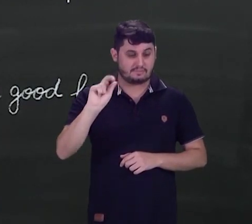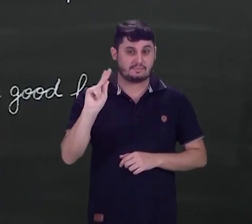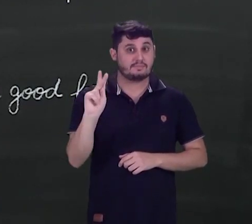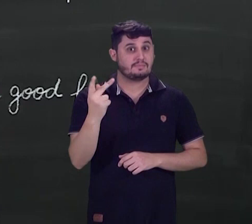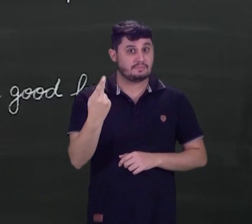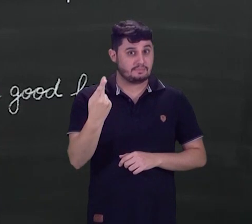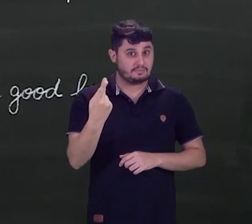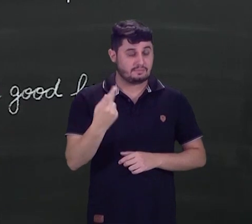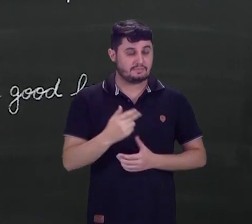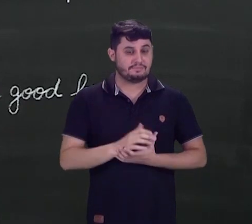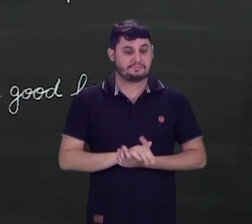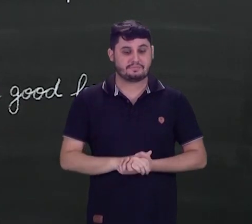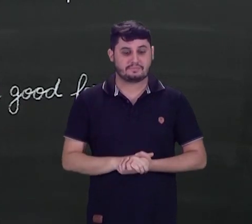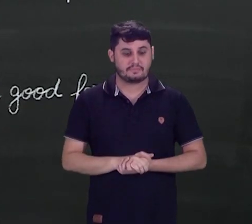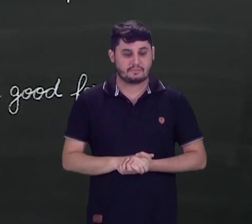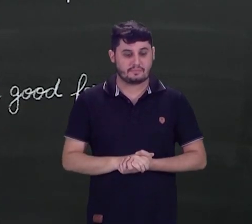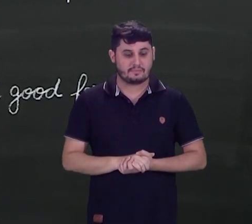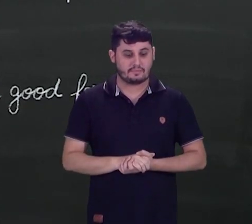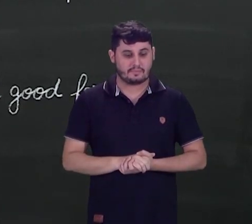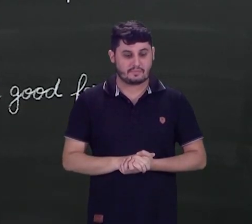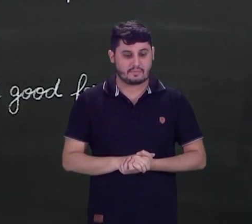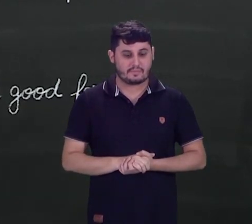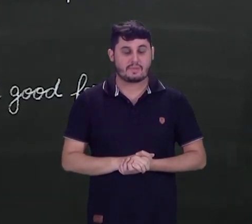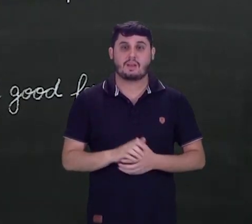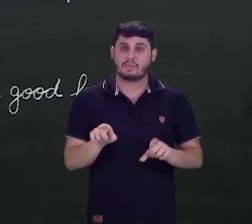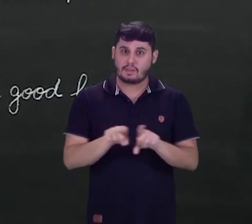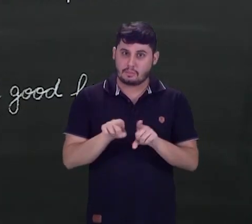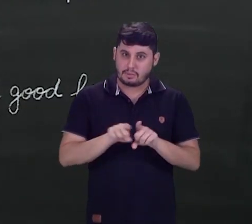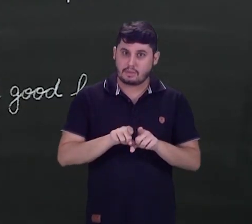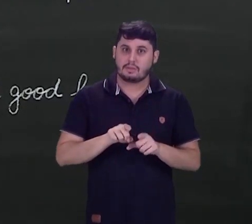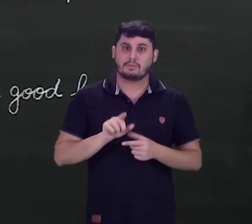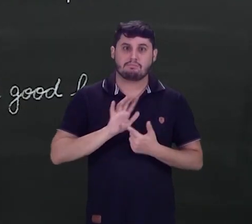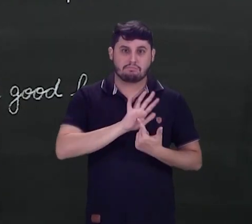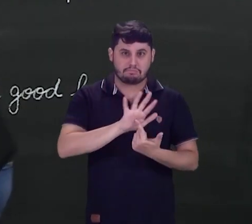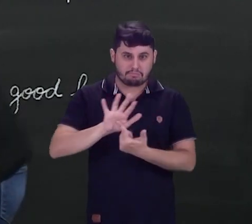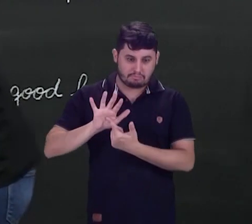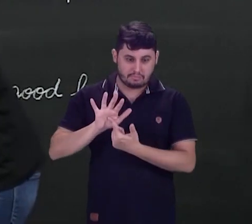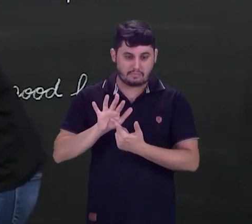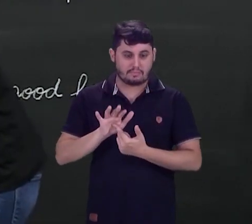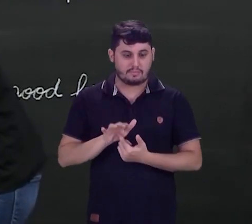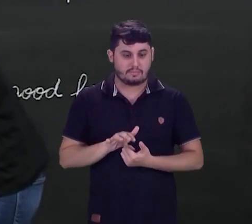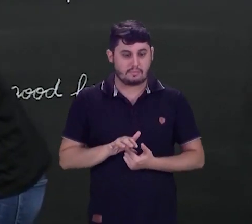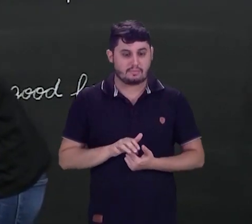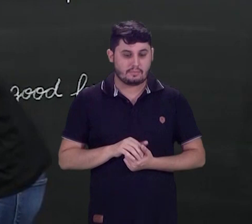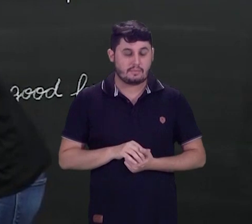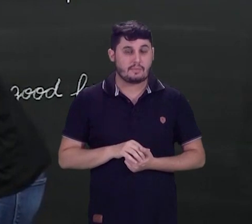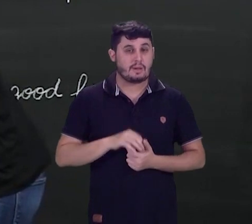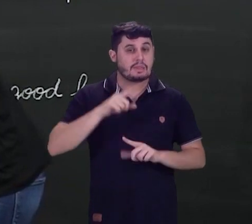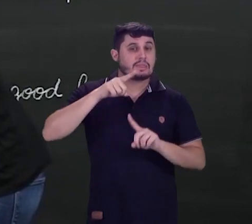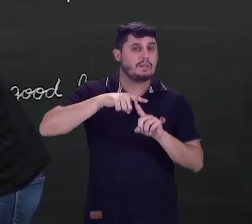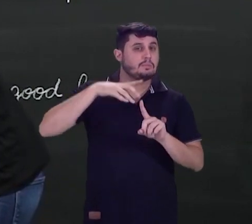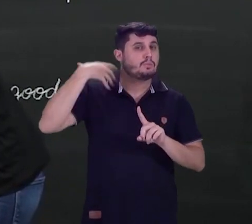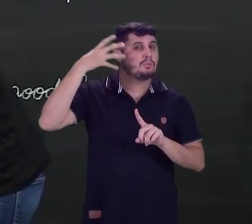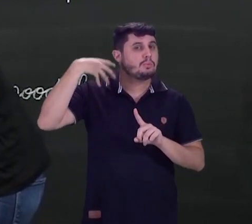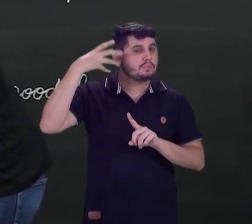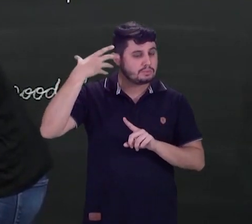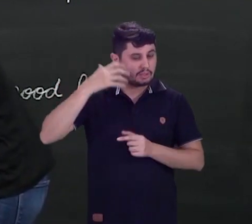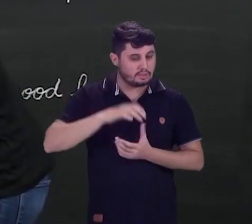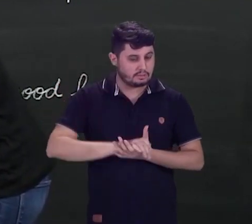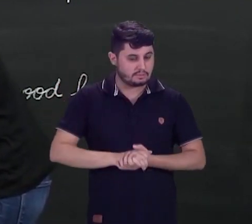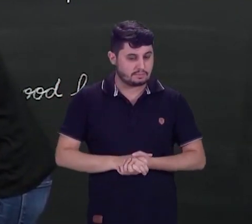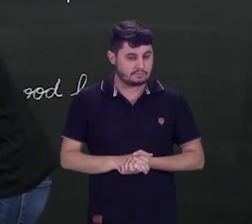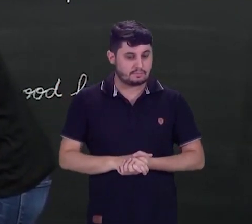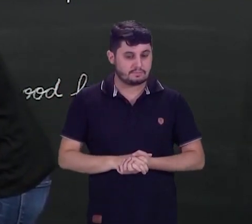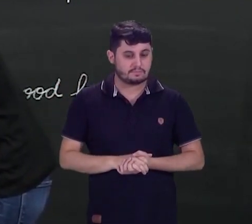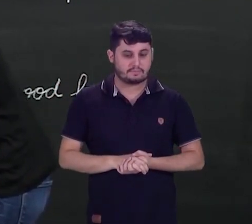S, H. E vou aproveitar também, ó, vou colocar aqui, ó, o pop, do pop